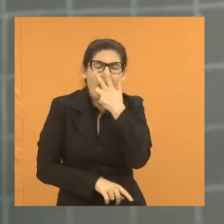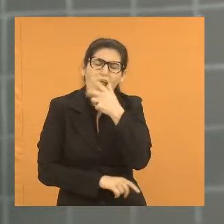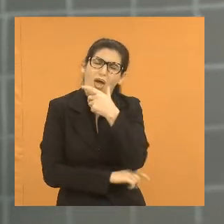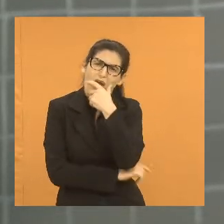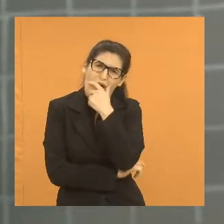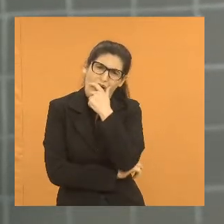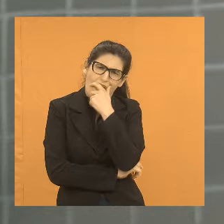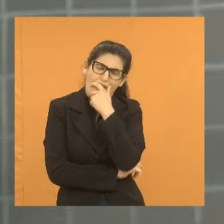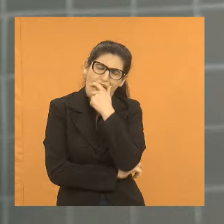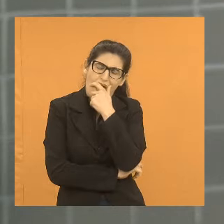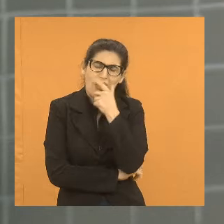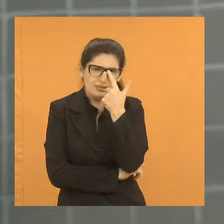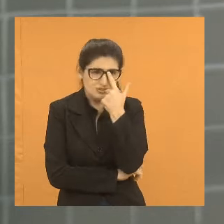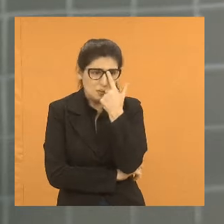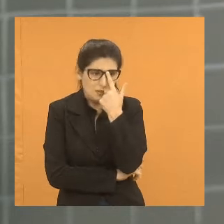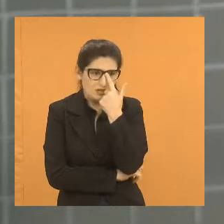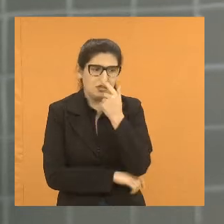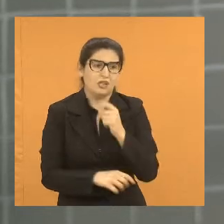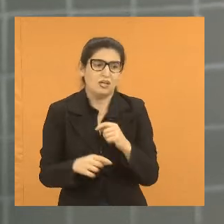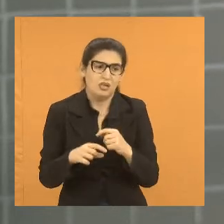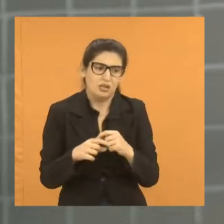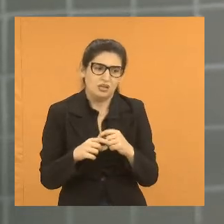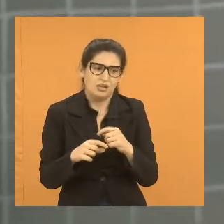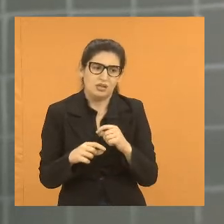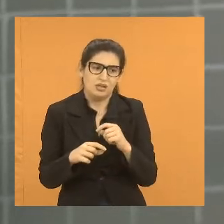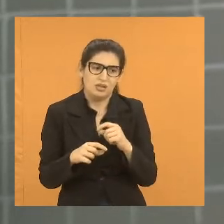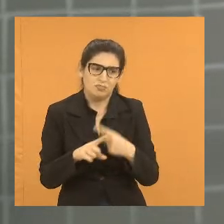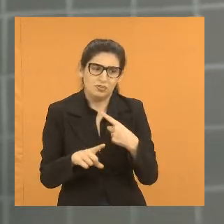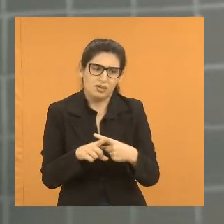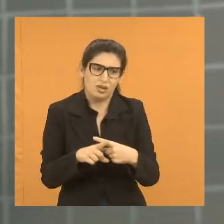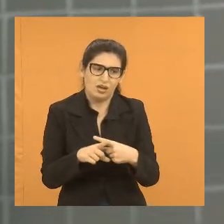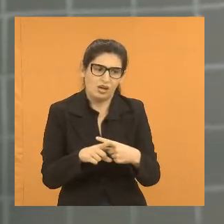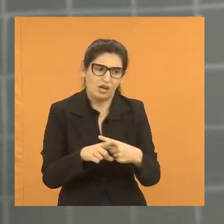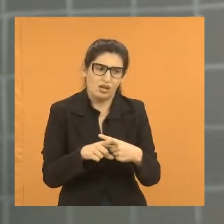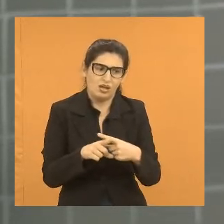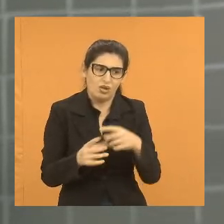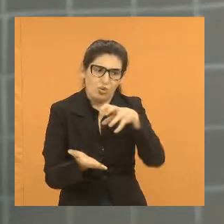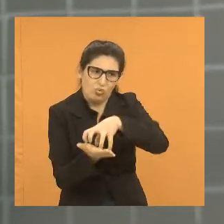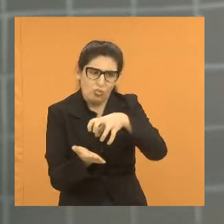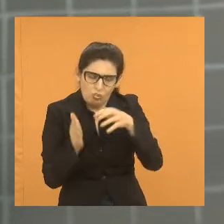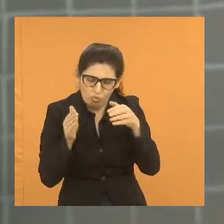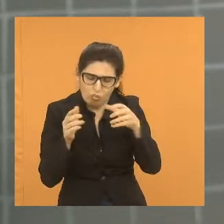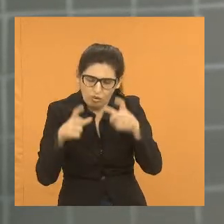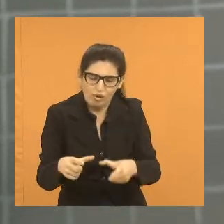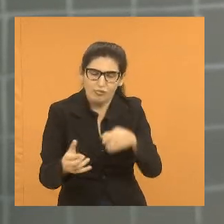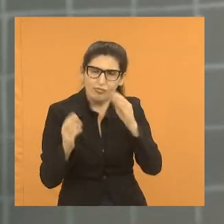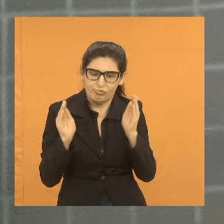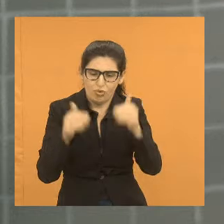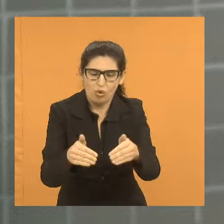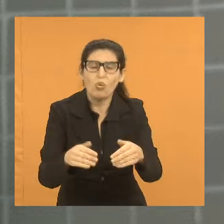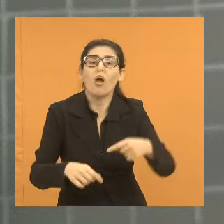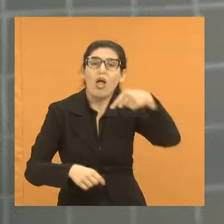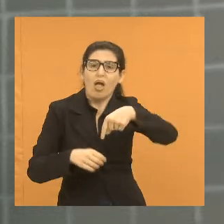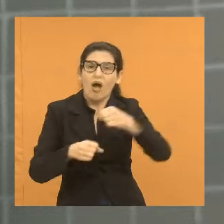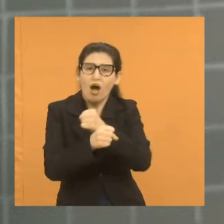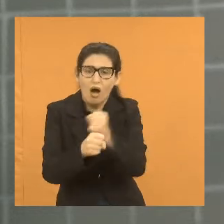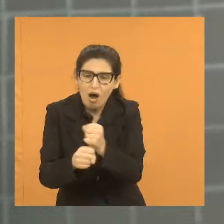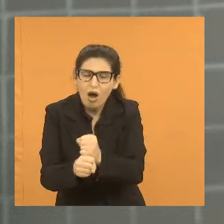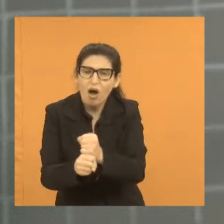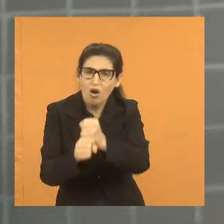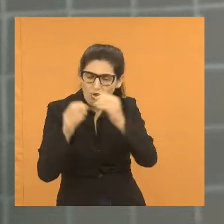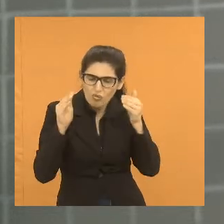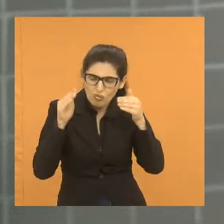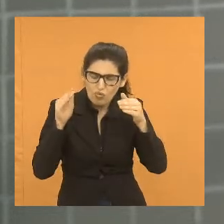questão de sazonalidade. Este ano, a campanha se concentrou mais nesse